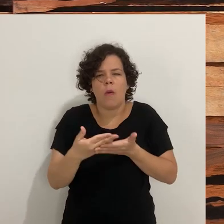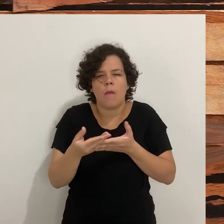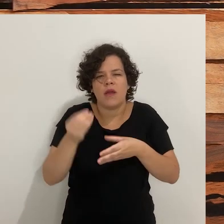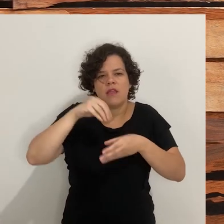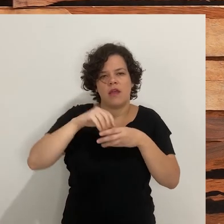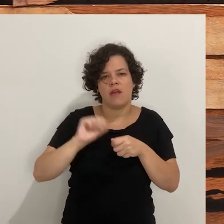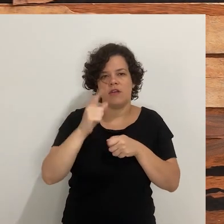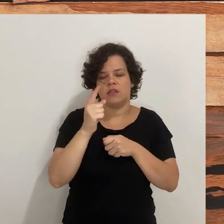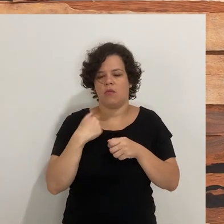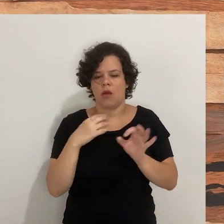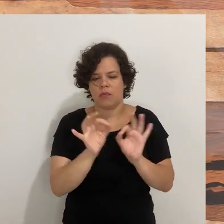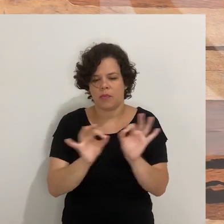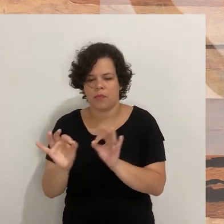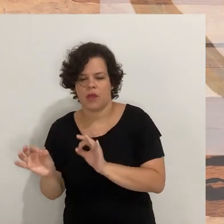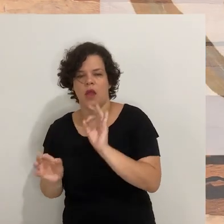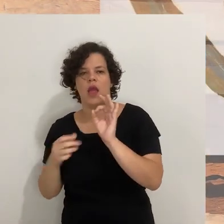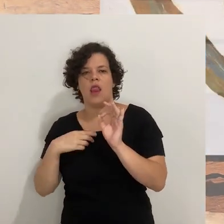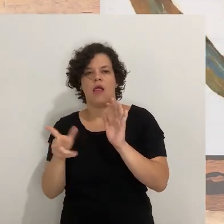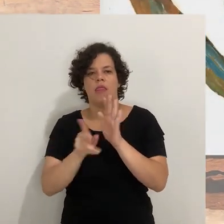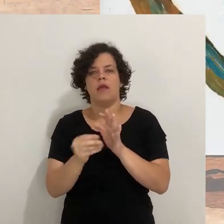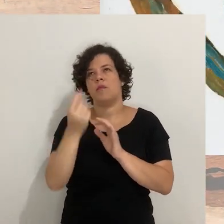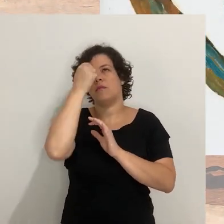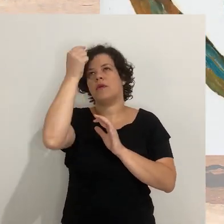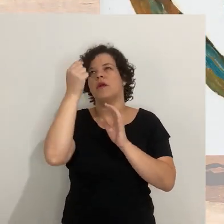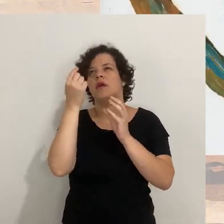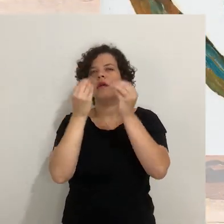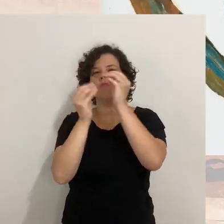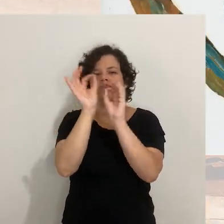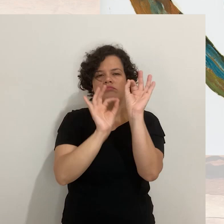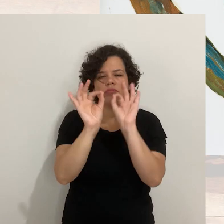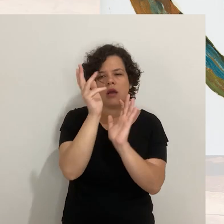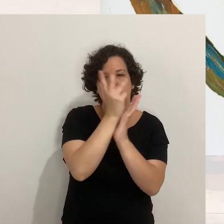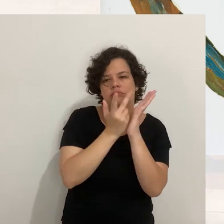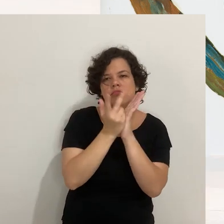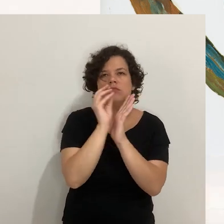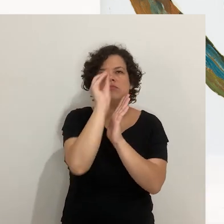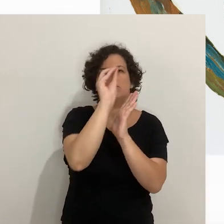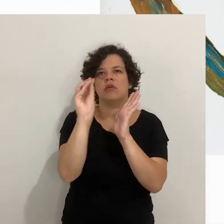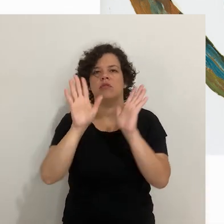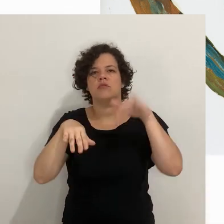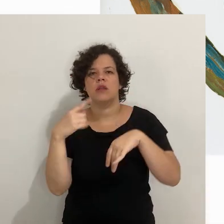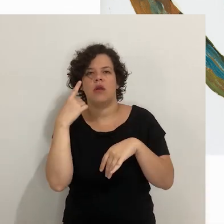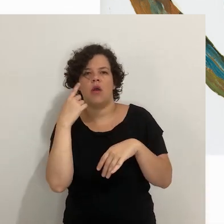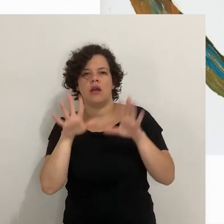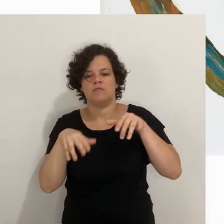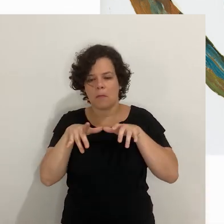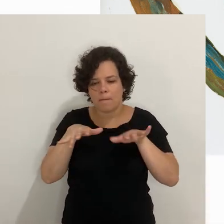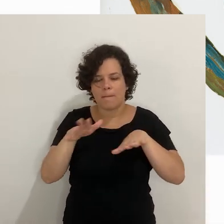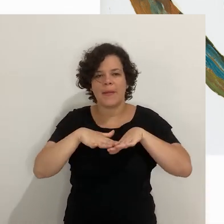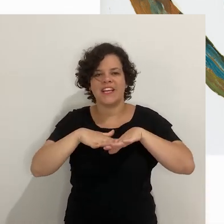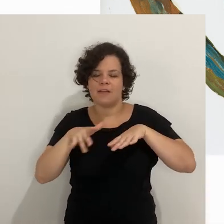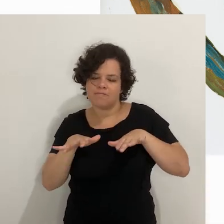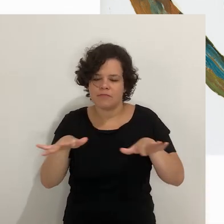de criaturas inusitadas, as criaturas que estão no meu imaginário. Por mais que elas não tenham olho, não tenham perninhas, não